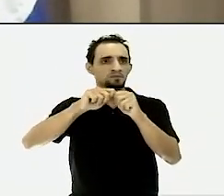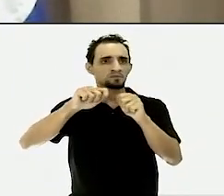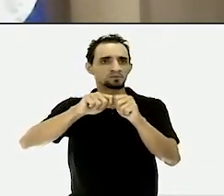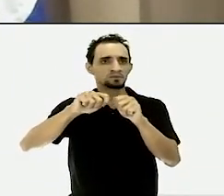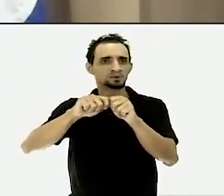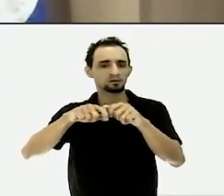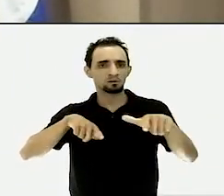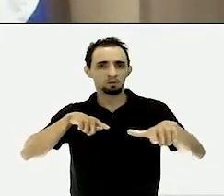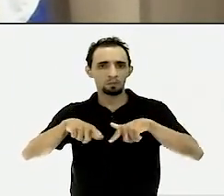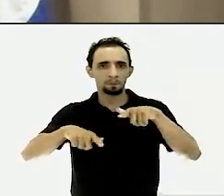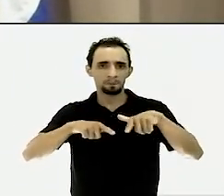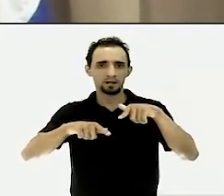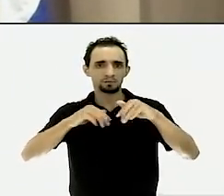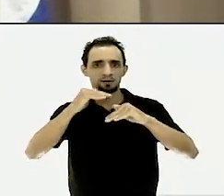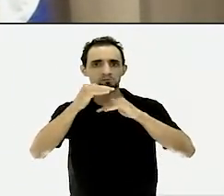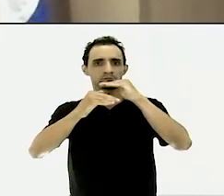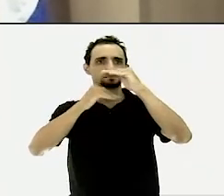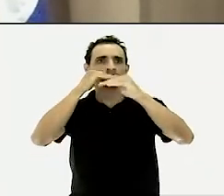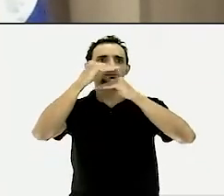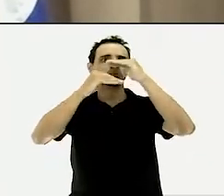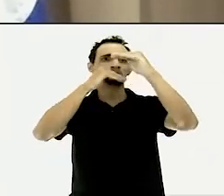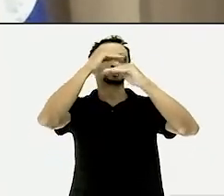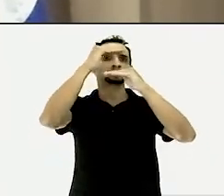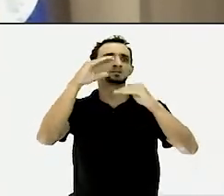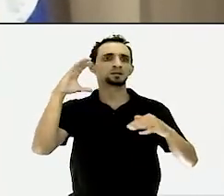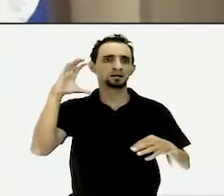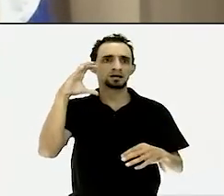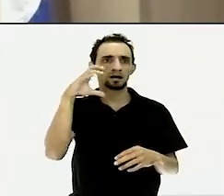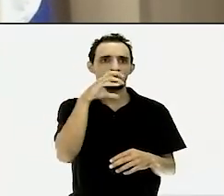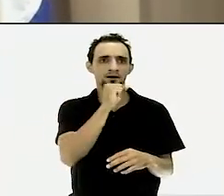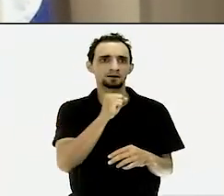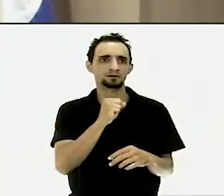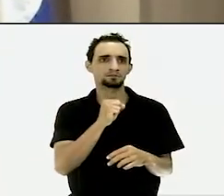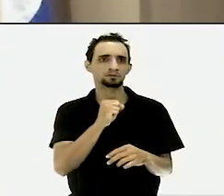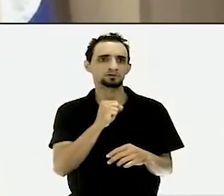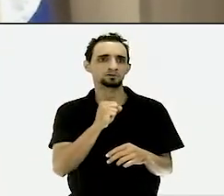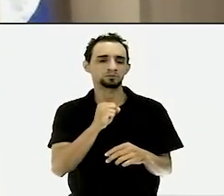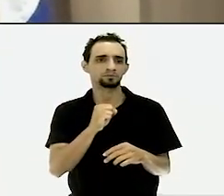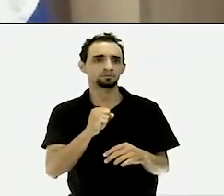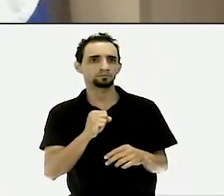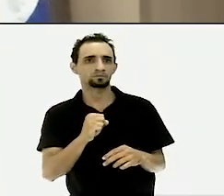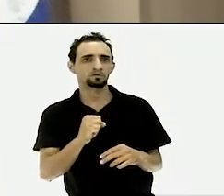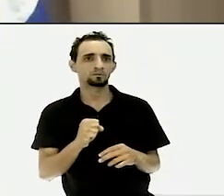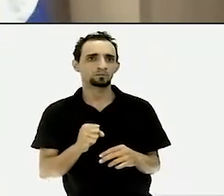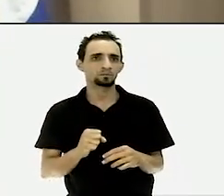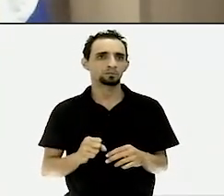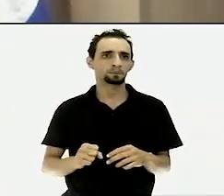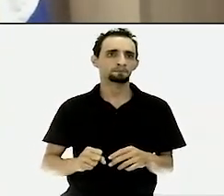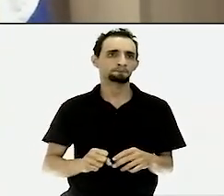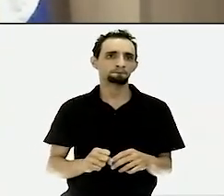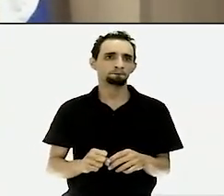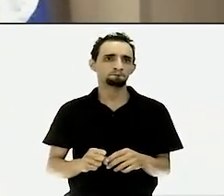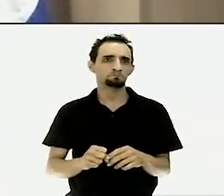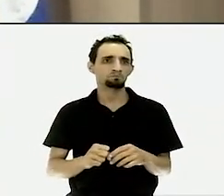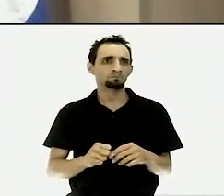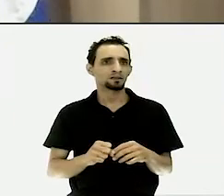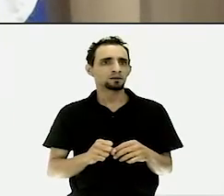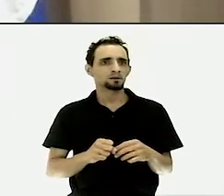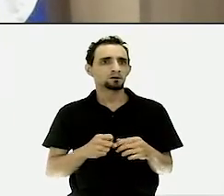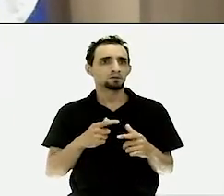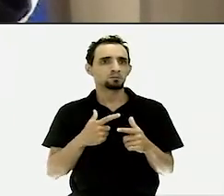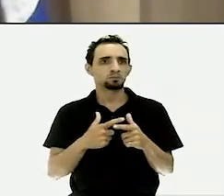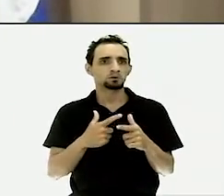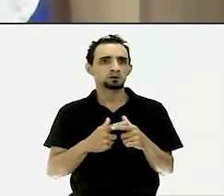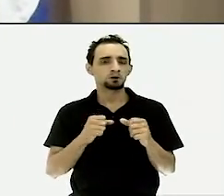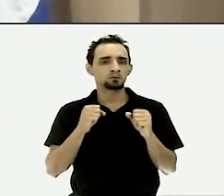vereadores para representá-los aqui e levar os pleitos que elas têm. Então, é isso. Eu recebo com muita felicidade.